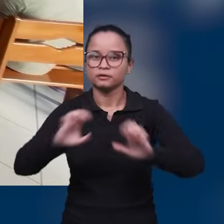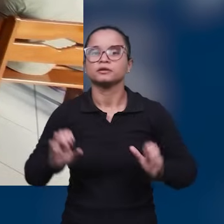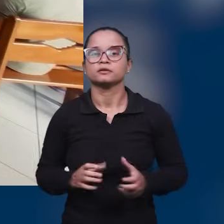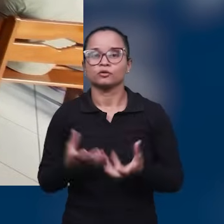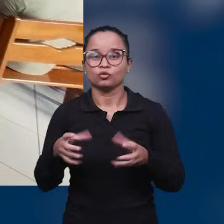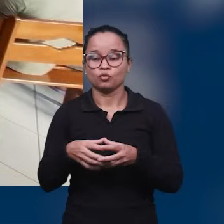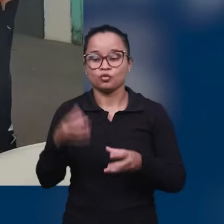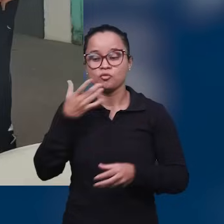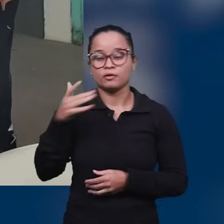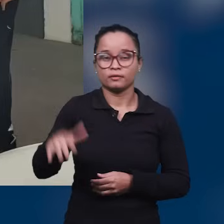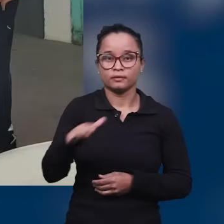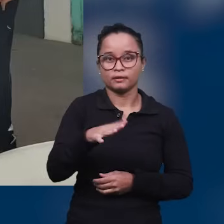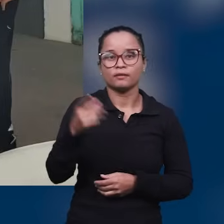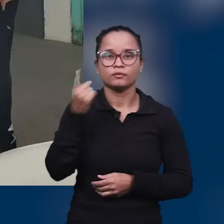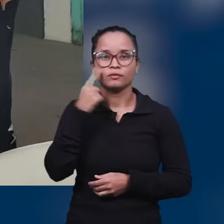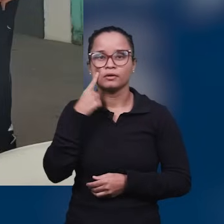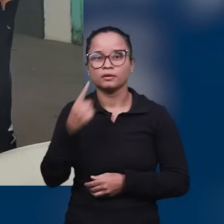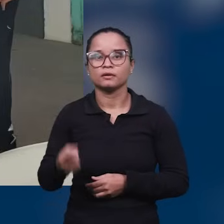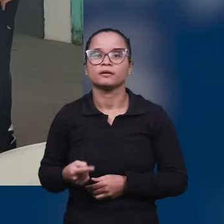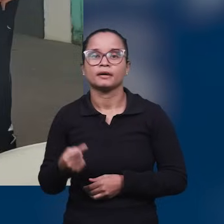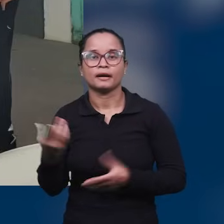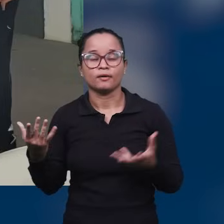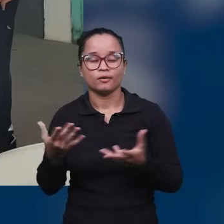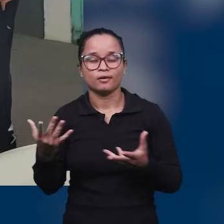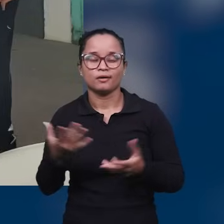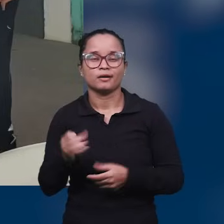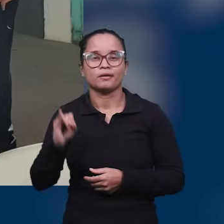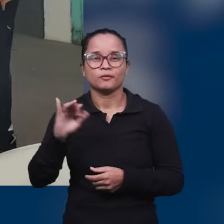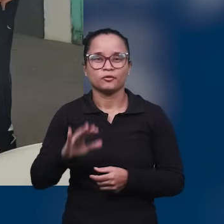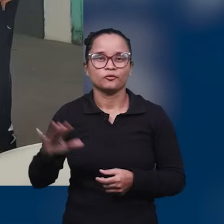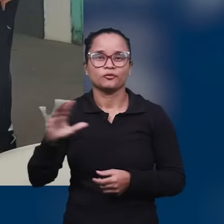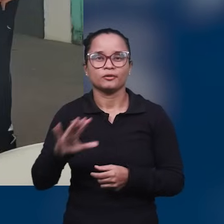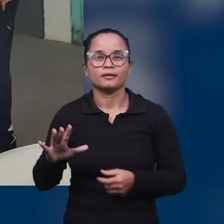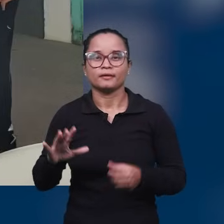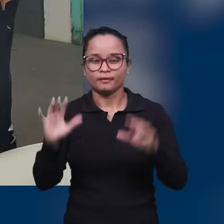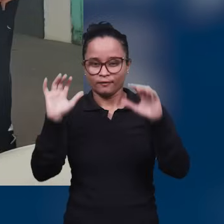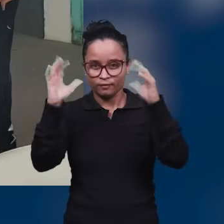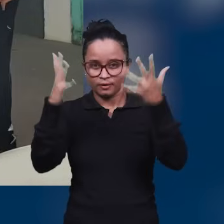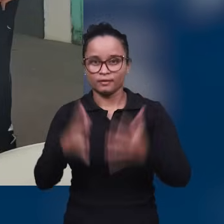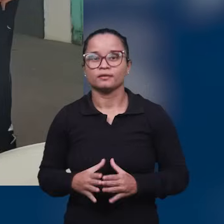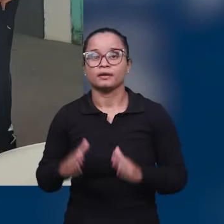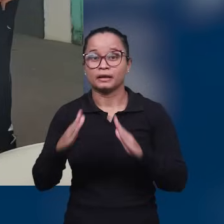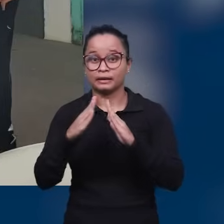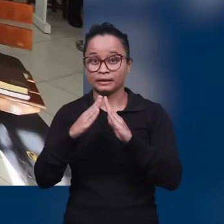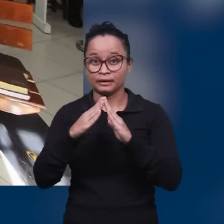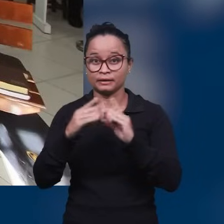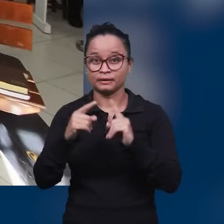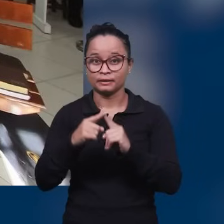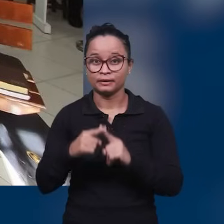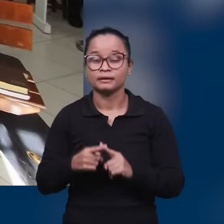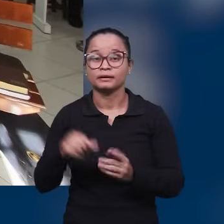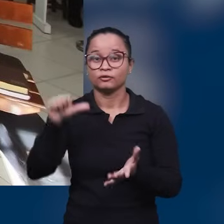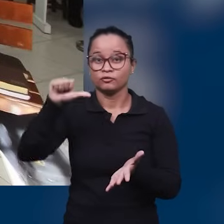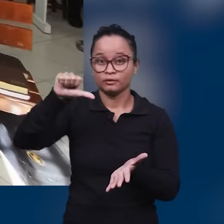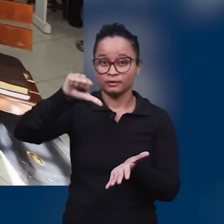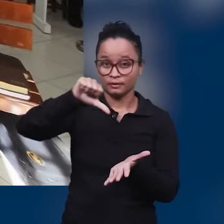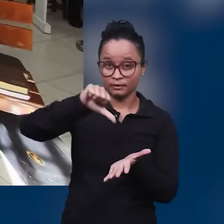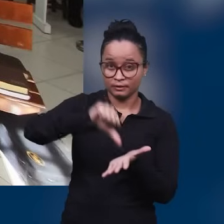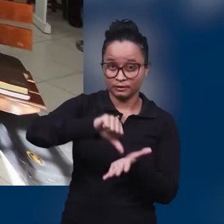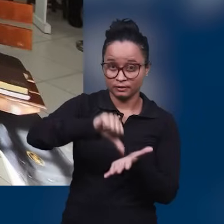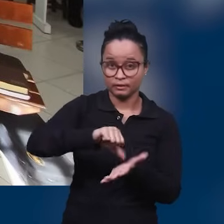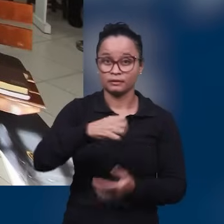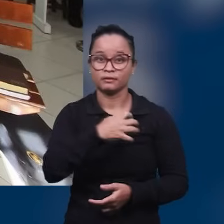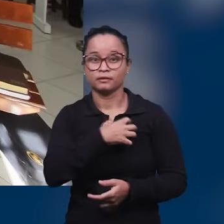região de Ilhéus também houve muitos cultos especiais da evangelização de classes. Aí estão os registros